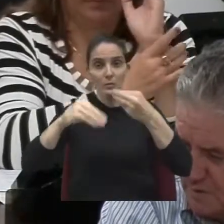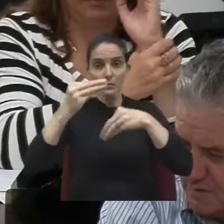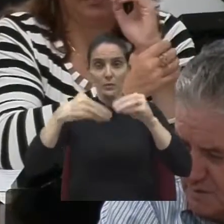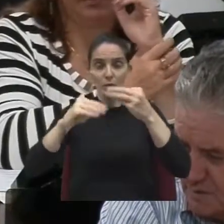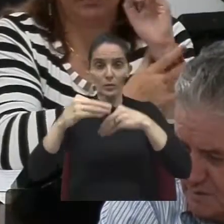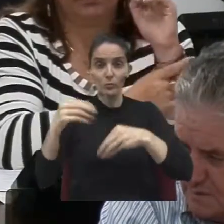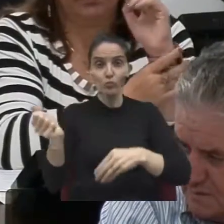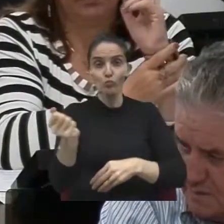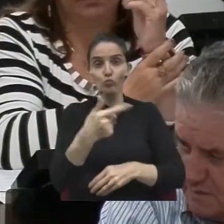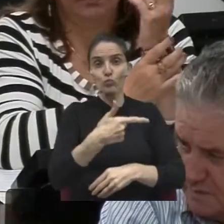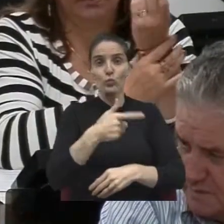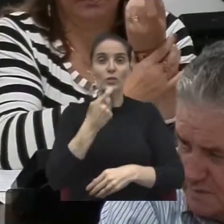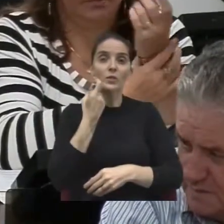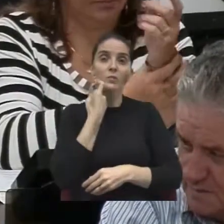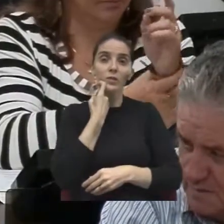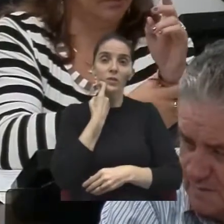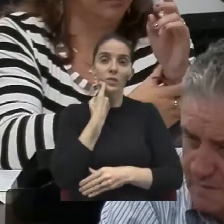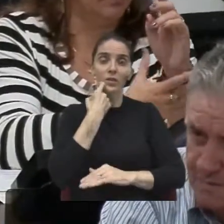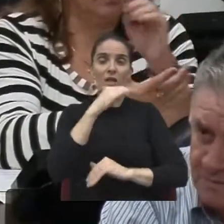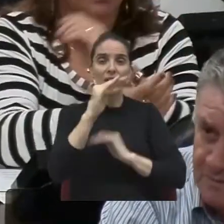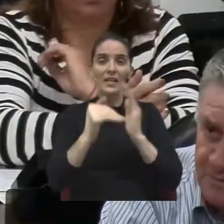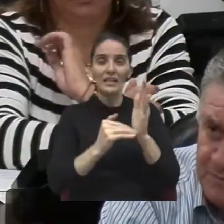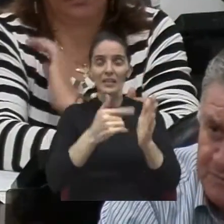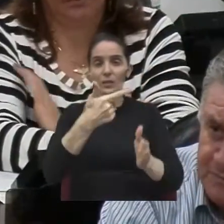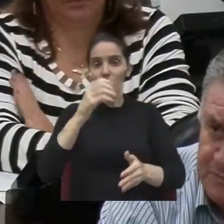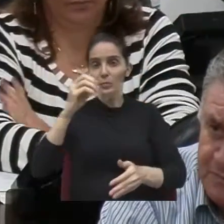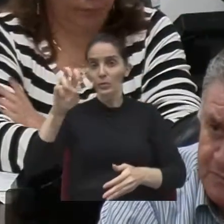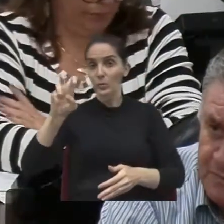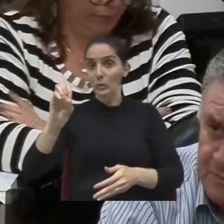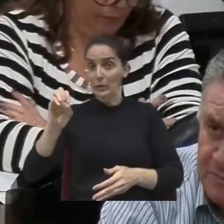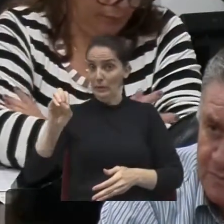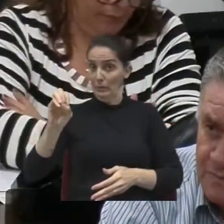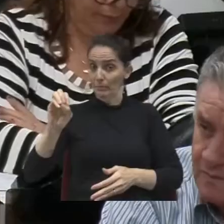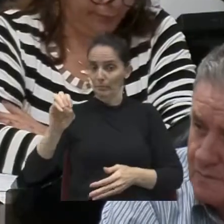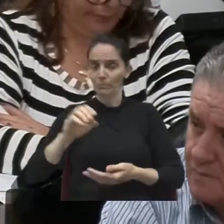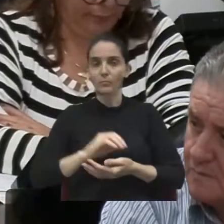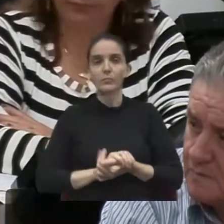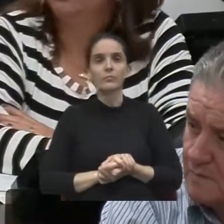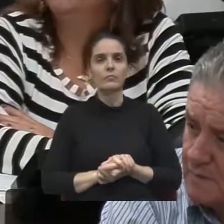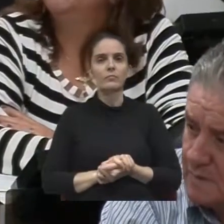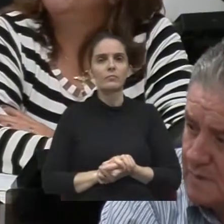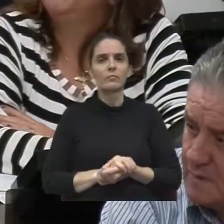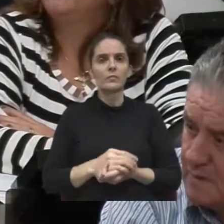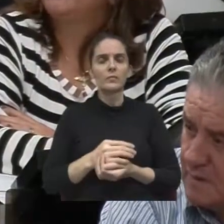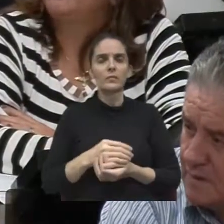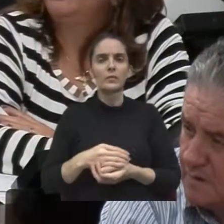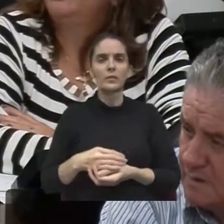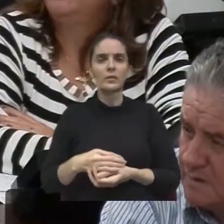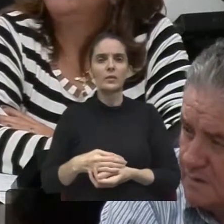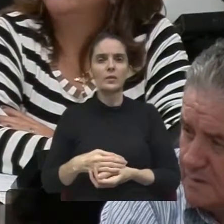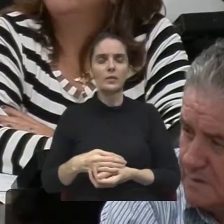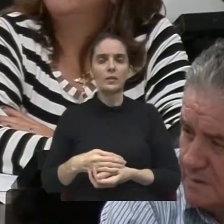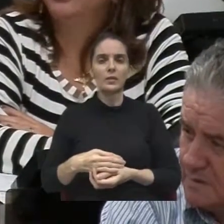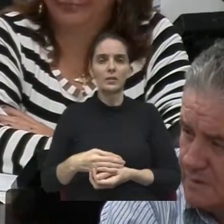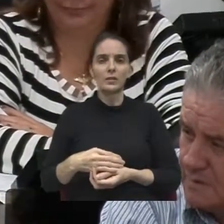até 2050. Aí eu fiz uma conta aqui, 2050 eu devo estar com 70 anos.